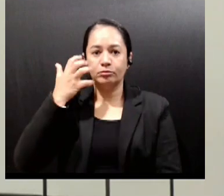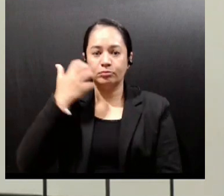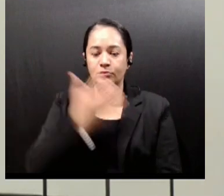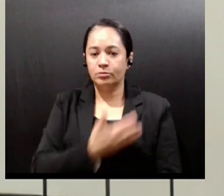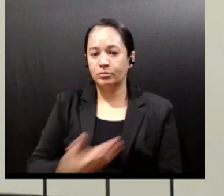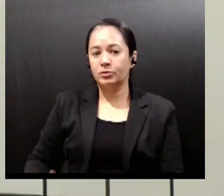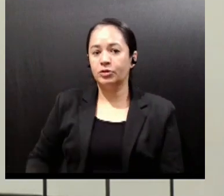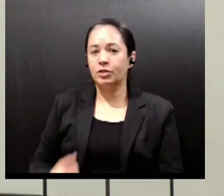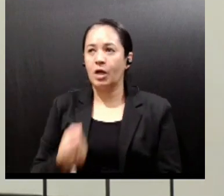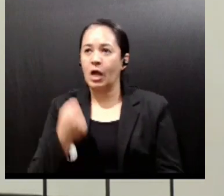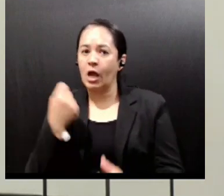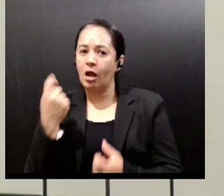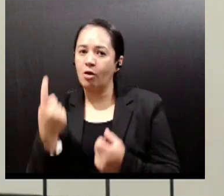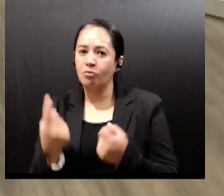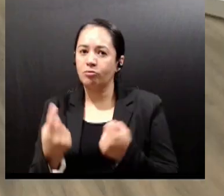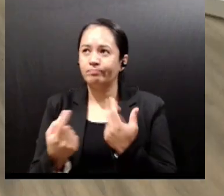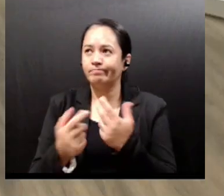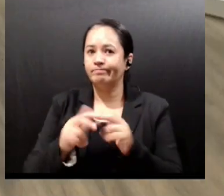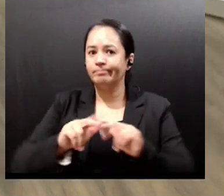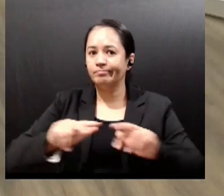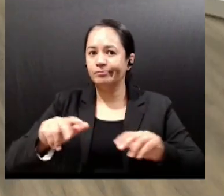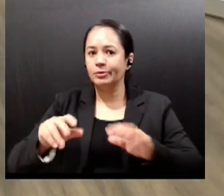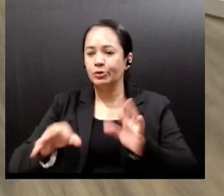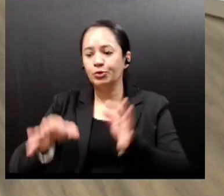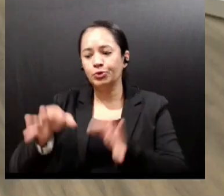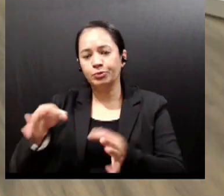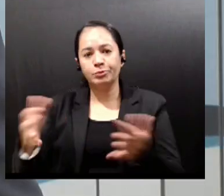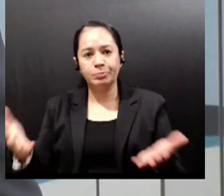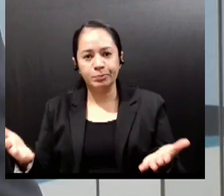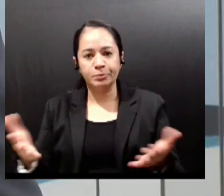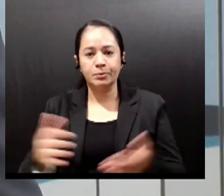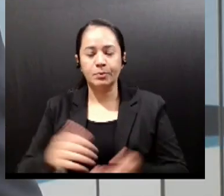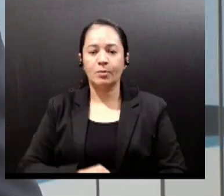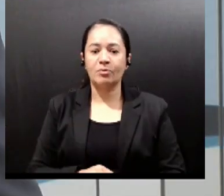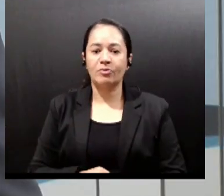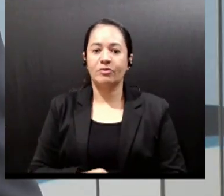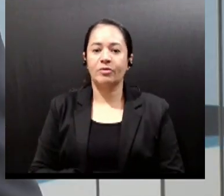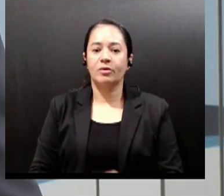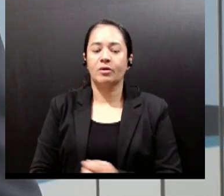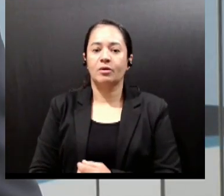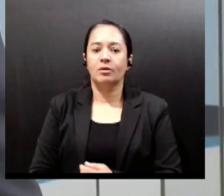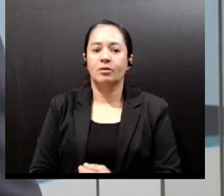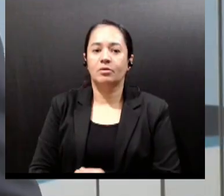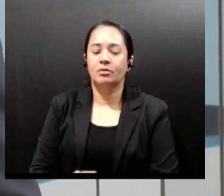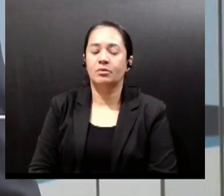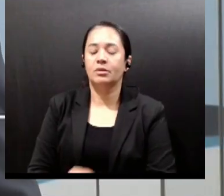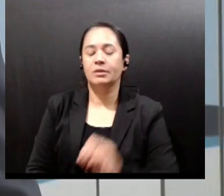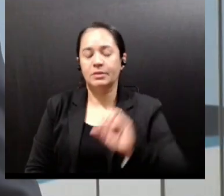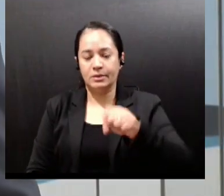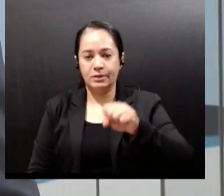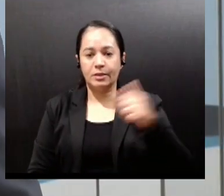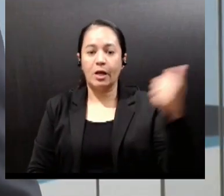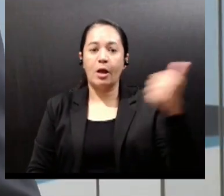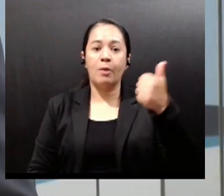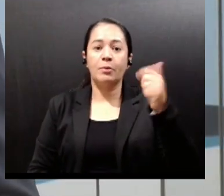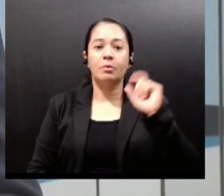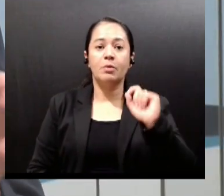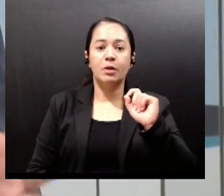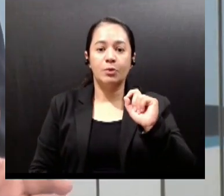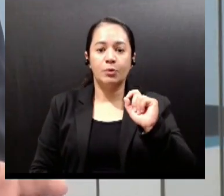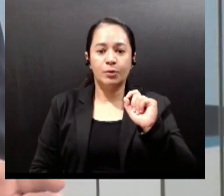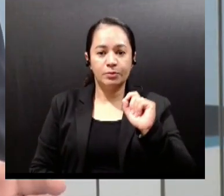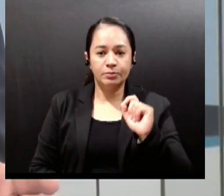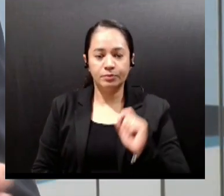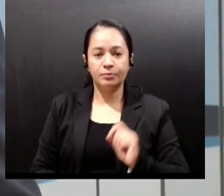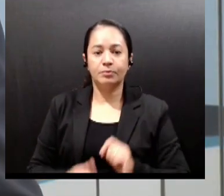impasses jurídicos, inclusive, né? Perfeito. O primeiro ponto relacionado à lei sancionada é